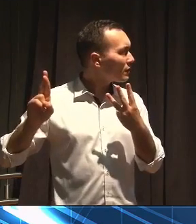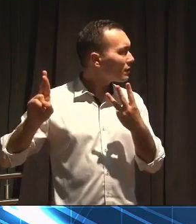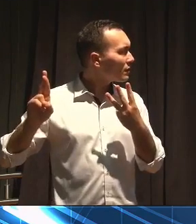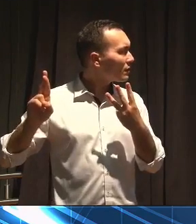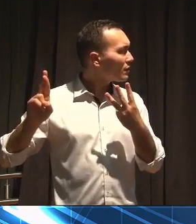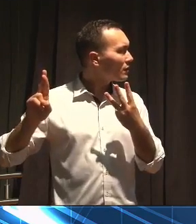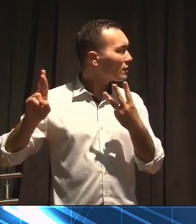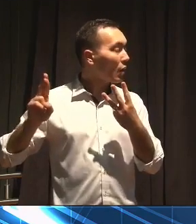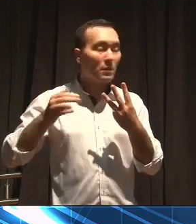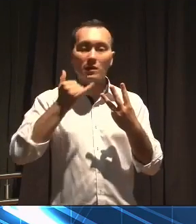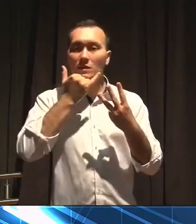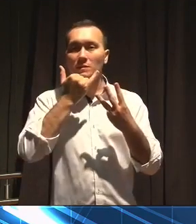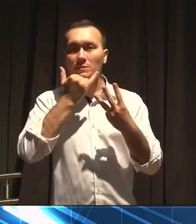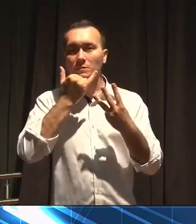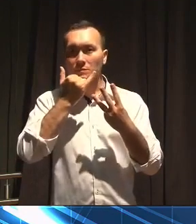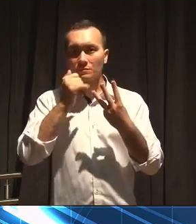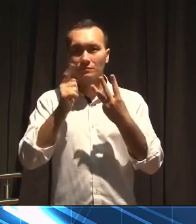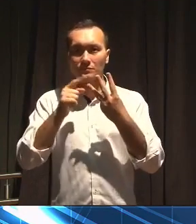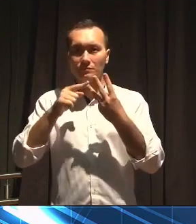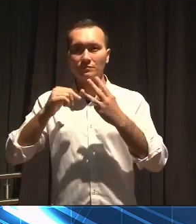a considerar.